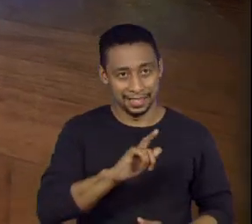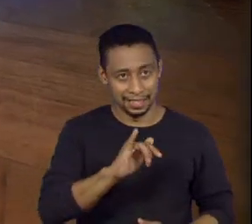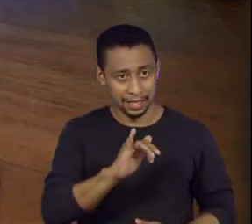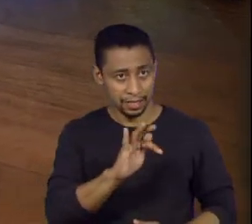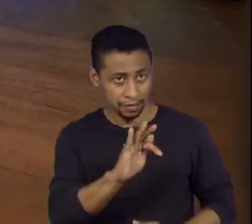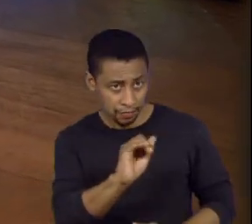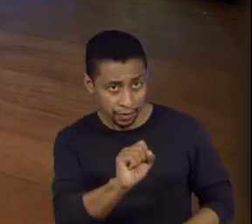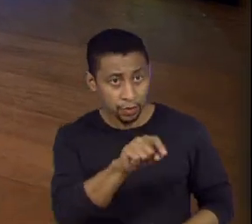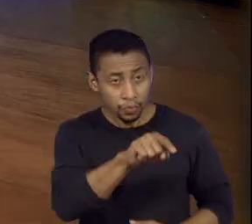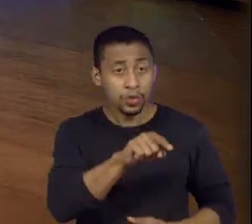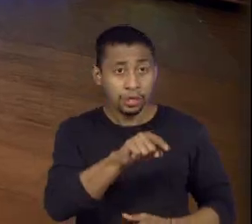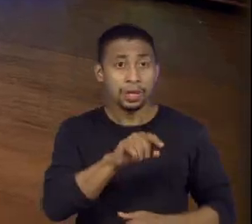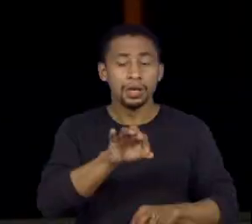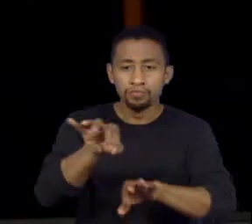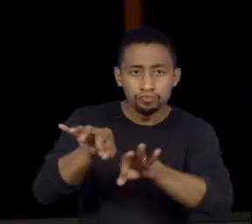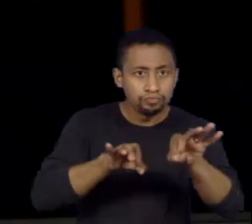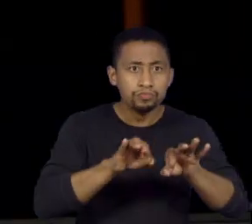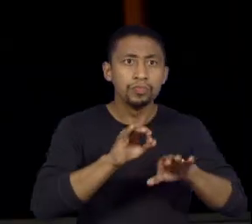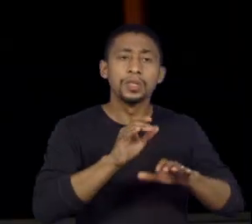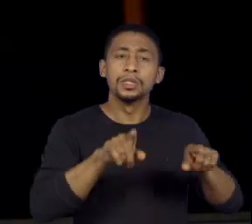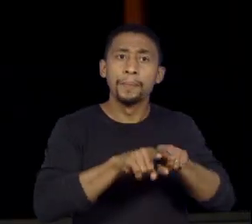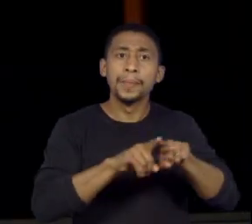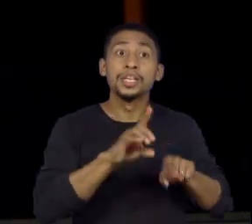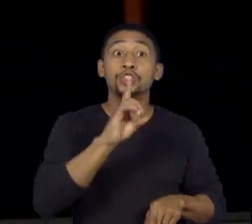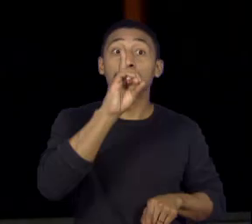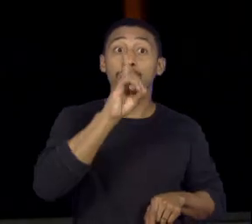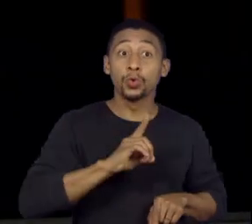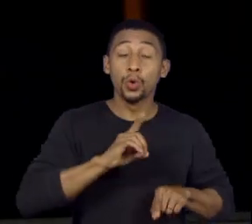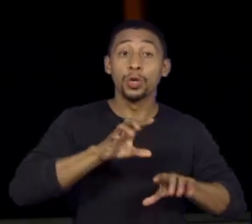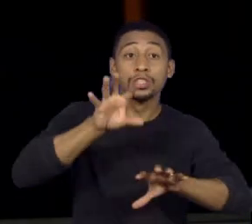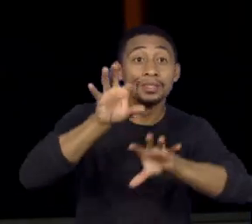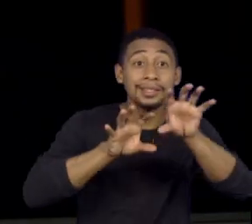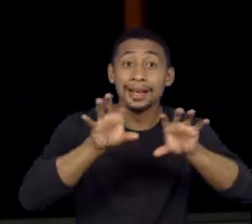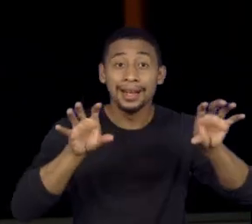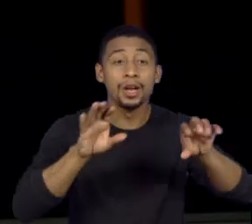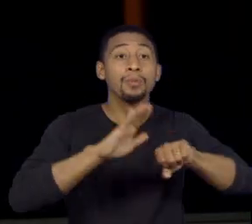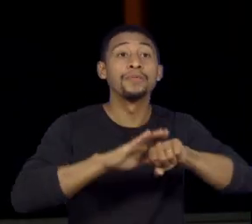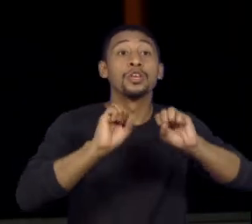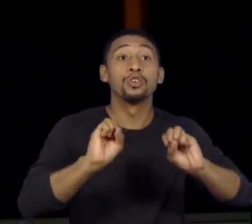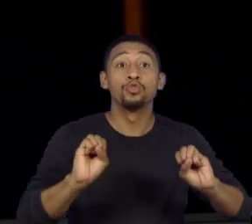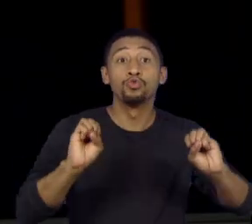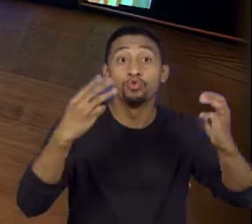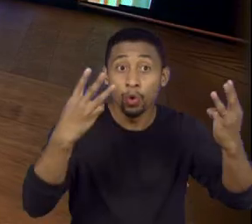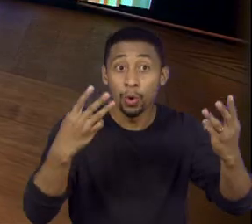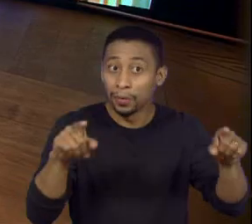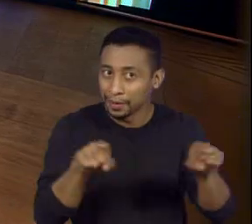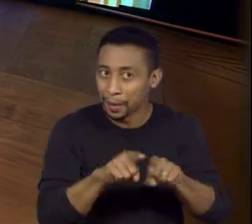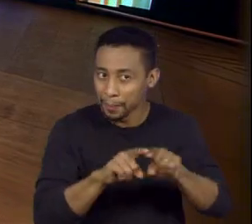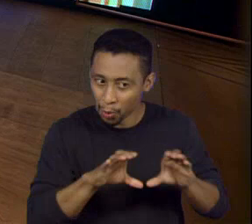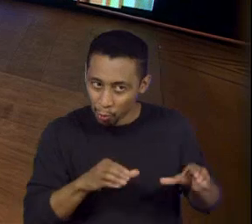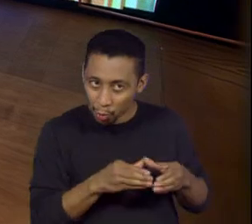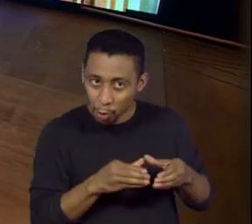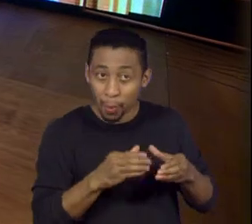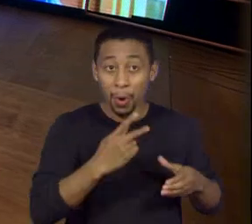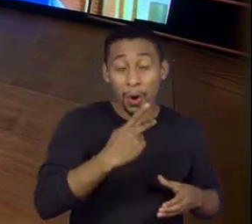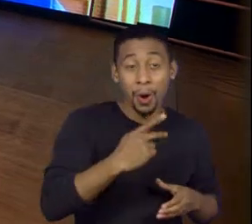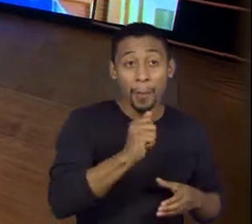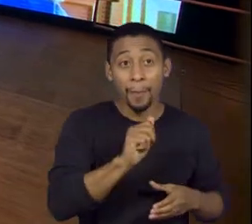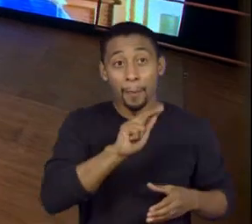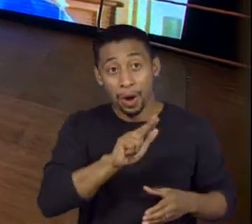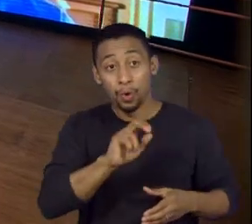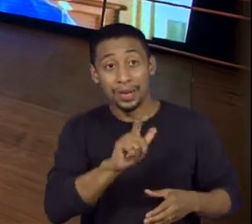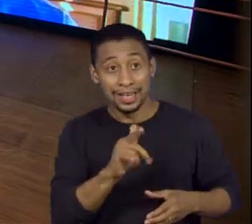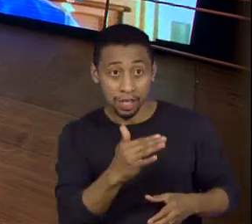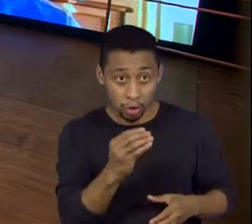Elifas, você também produziu, dirigiu e criou cenários para alguns shows. E fez até o time do Paulinho da Viola